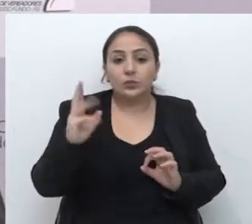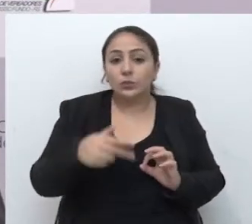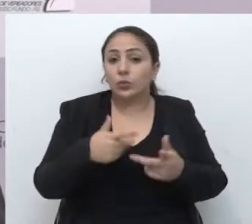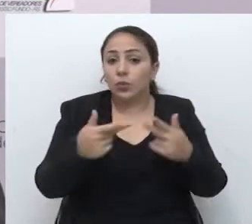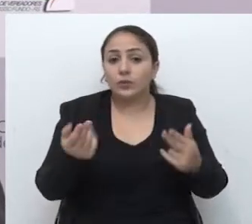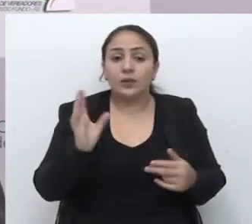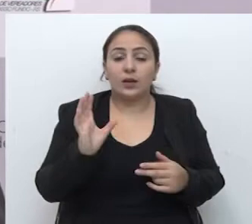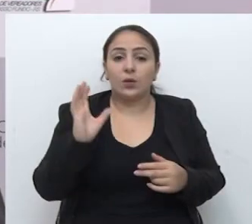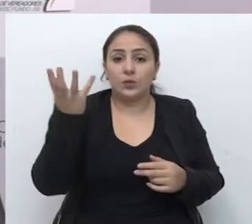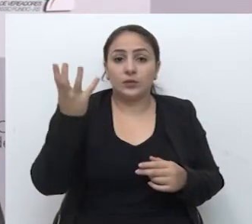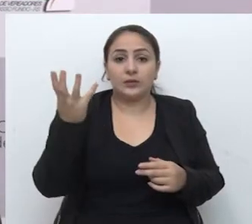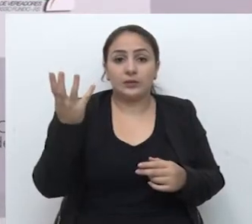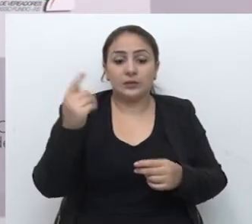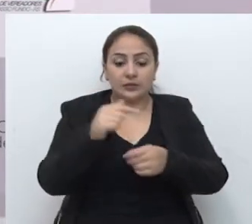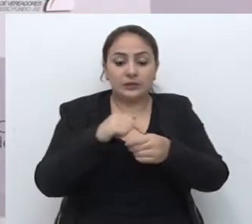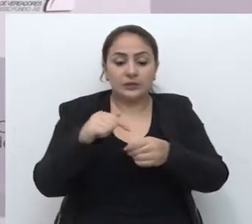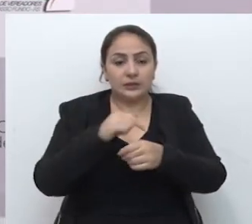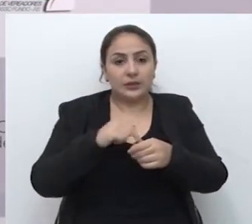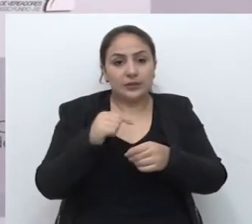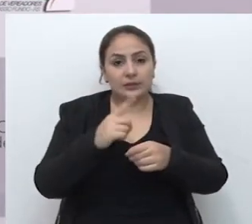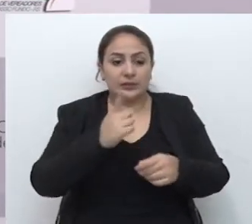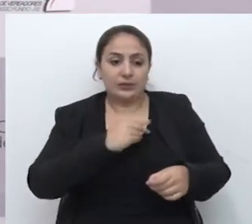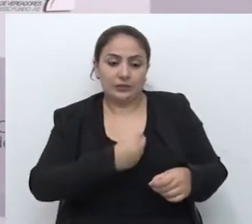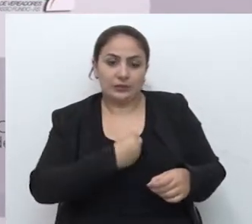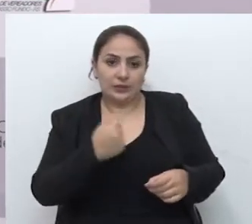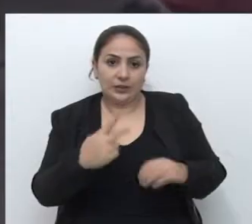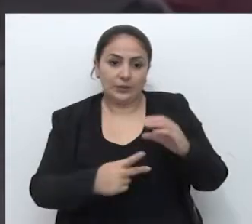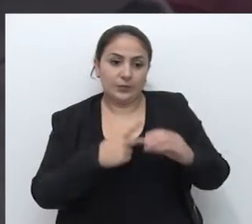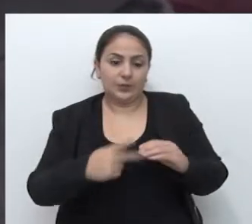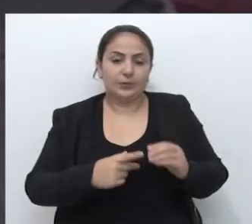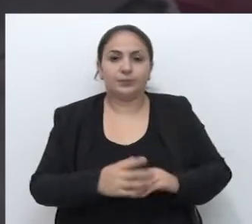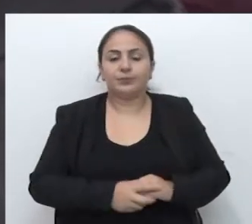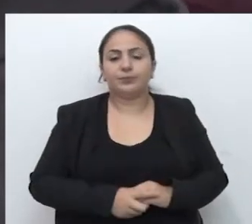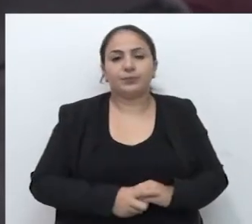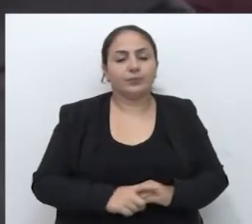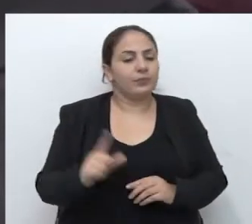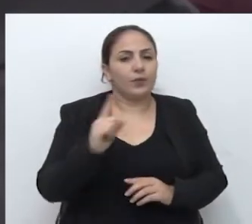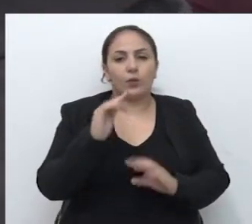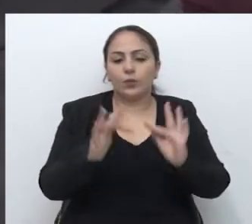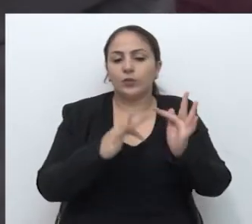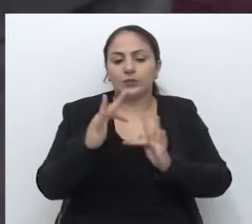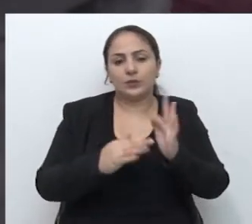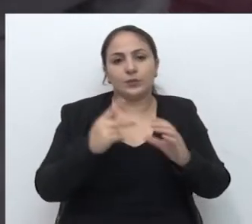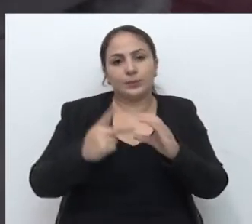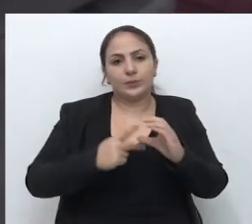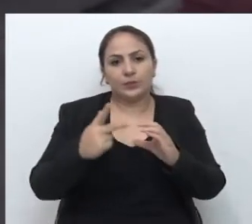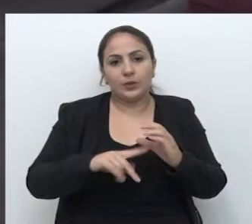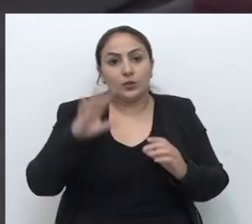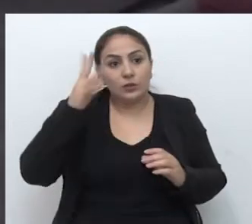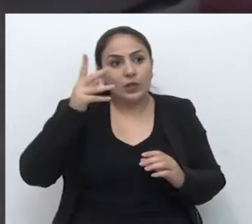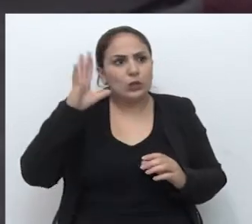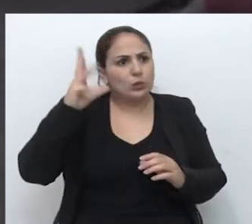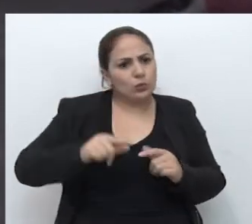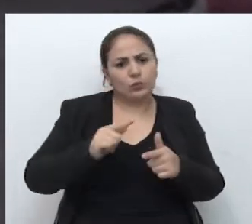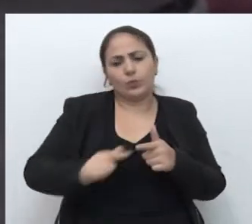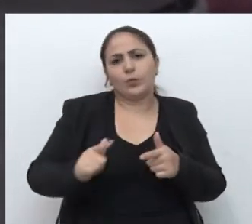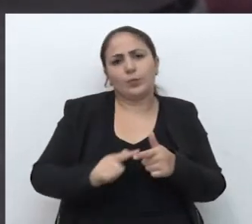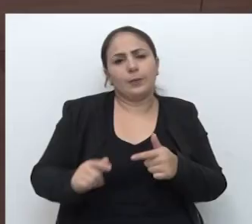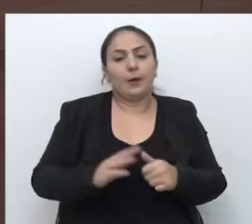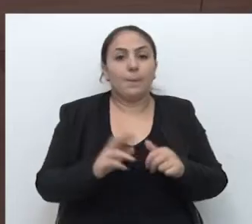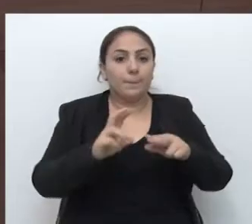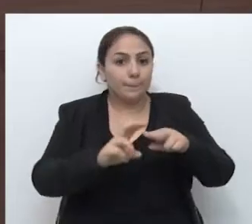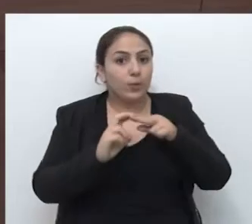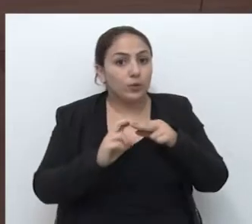São todas as coisas que acontecem na cidade, passa pela Câmara de Vereadores. Não é função da Câmara solucionar todos